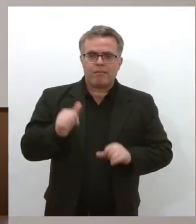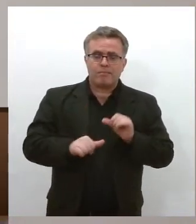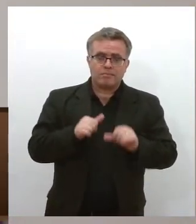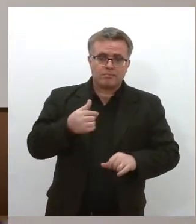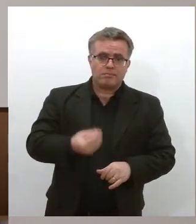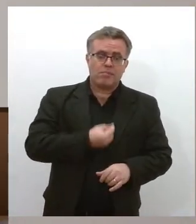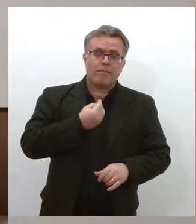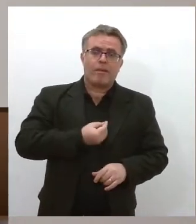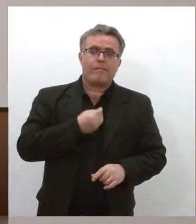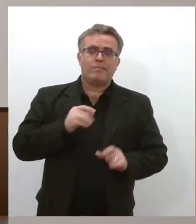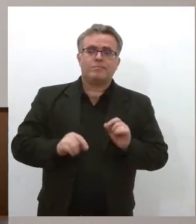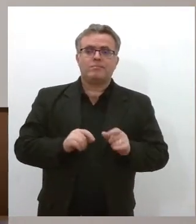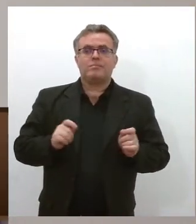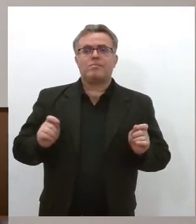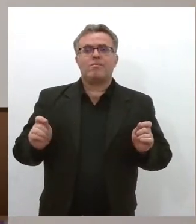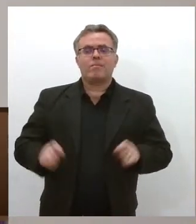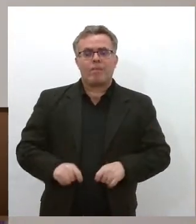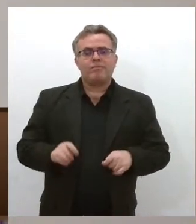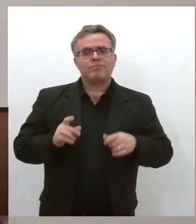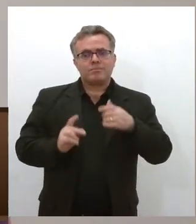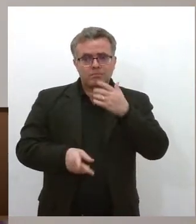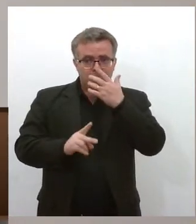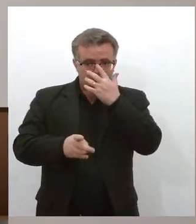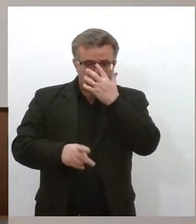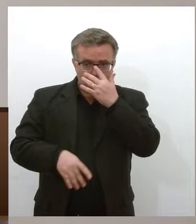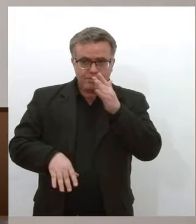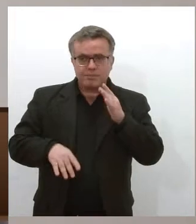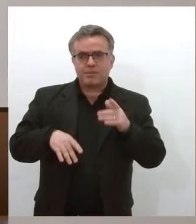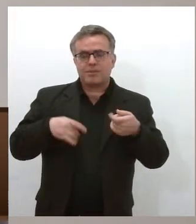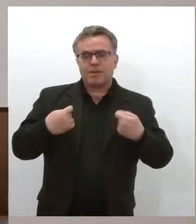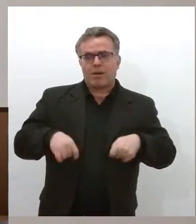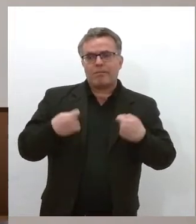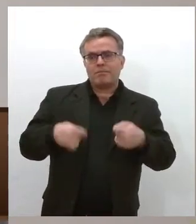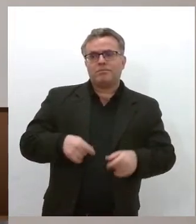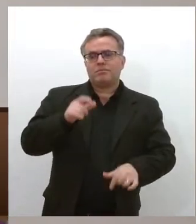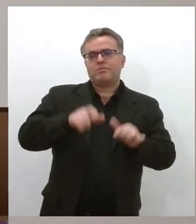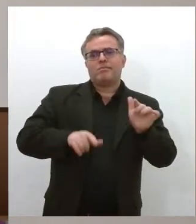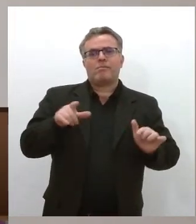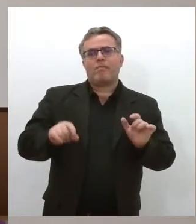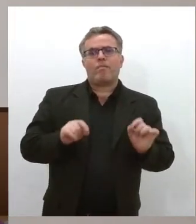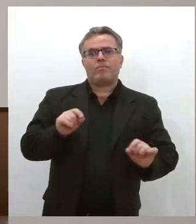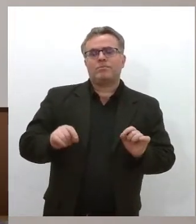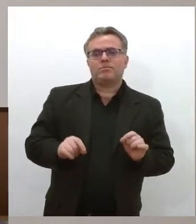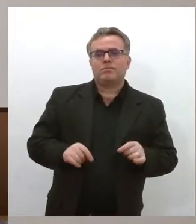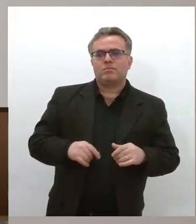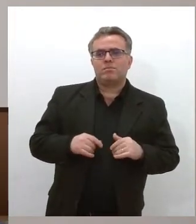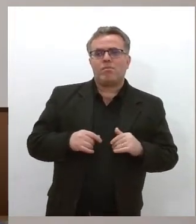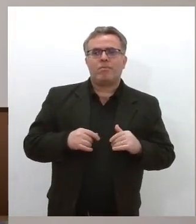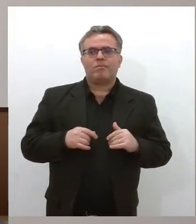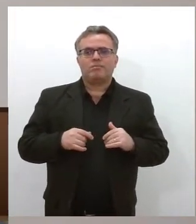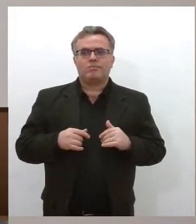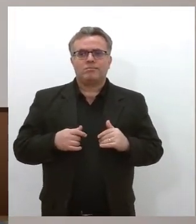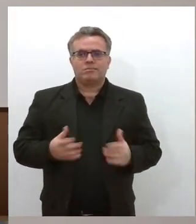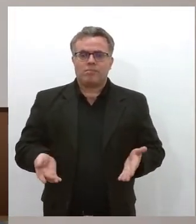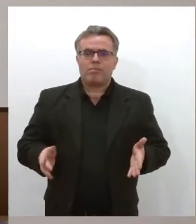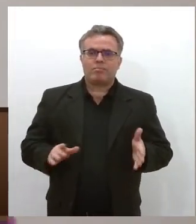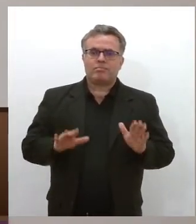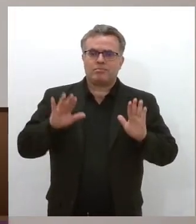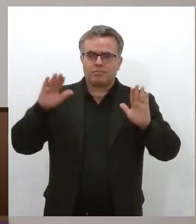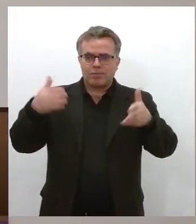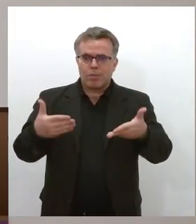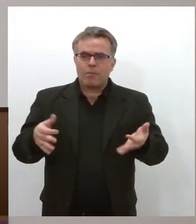leva tempo, infelizmente, e depende de muito esforço do eleitorado e das instituições, como os partidos políticos,